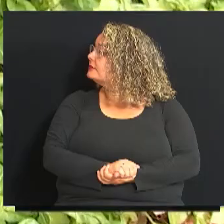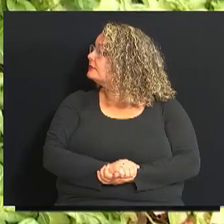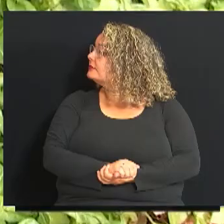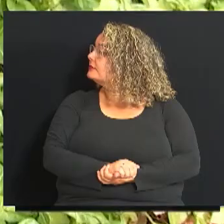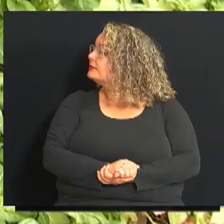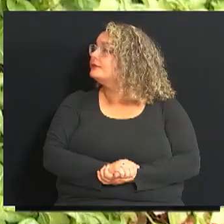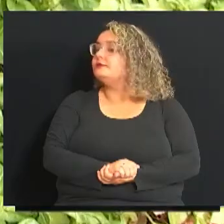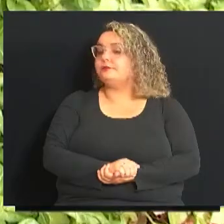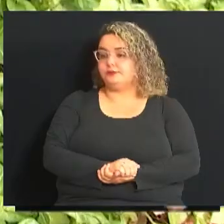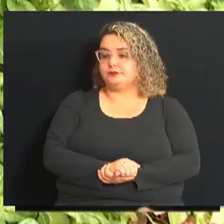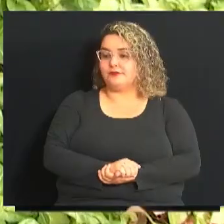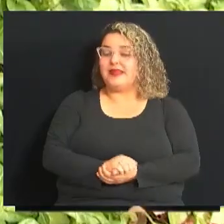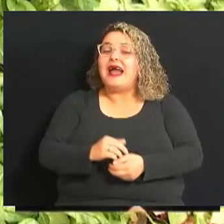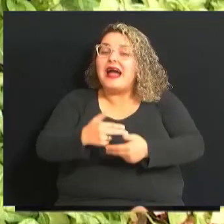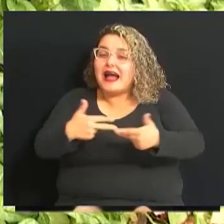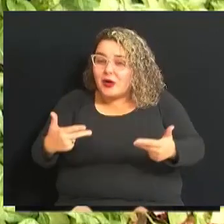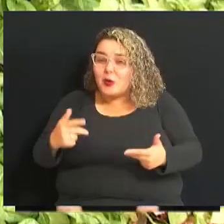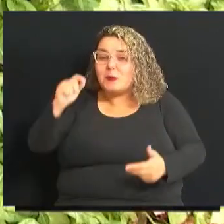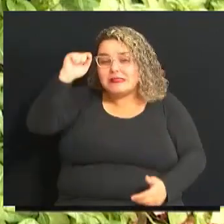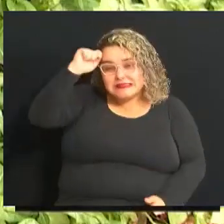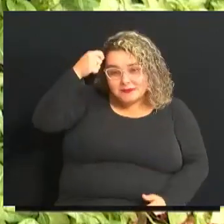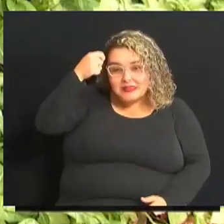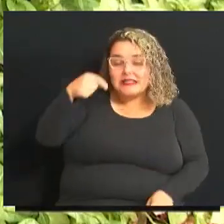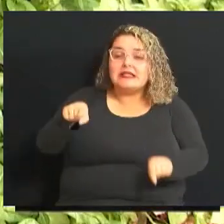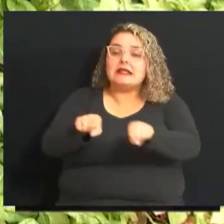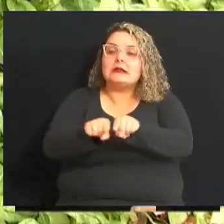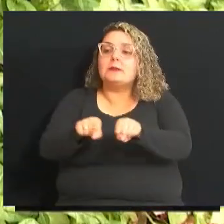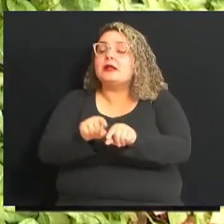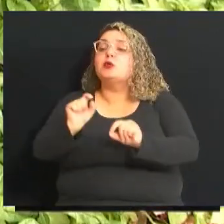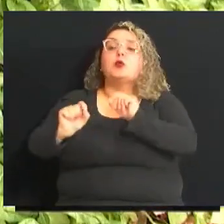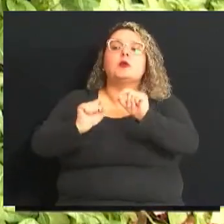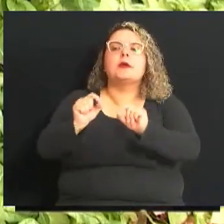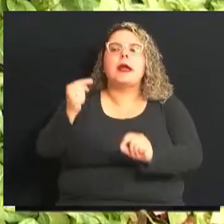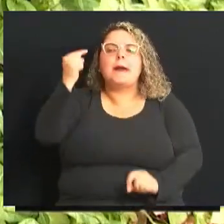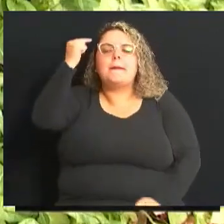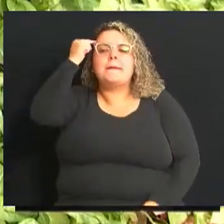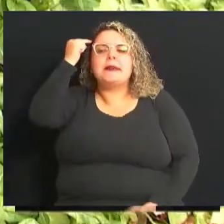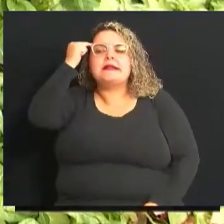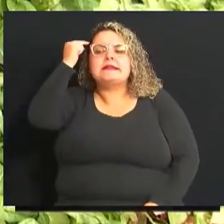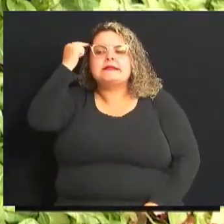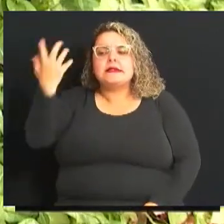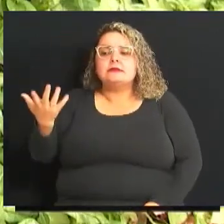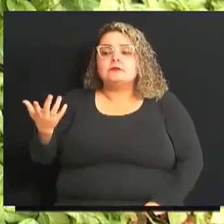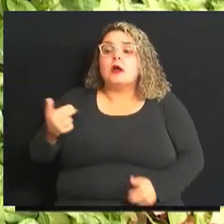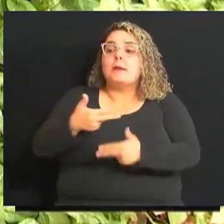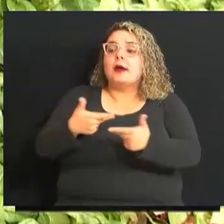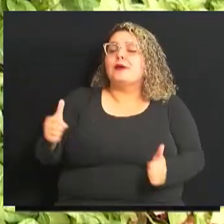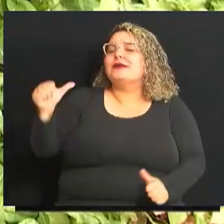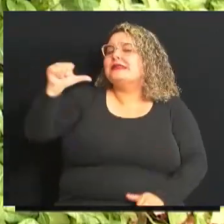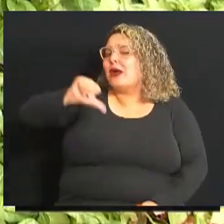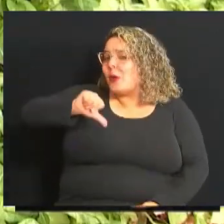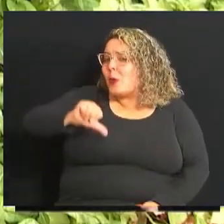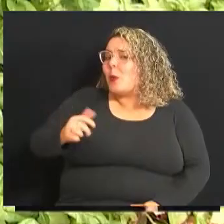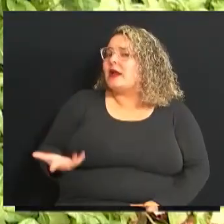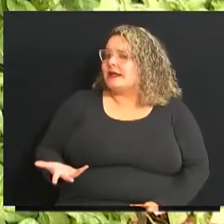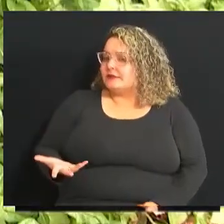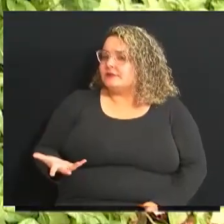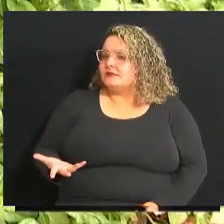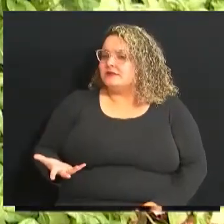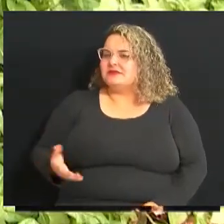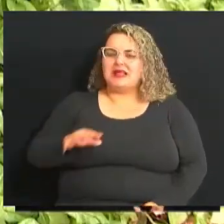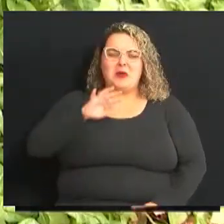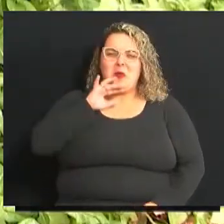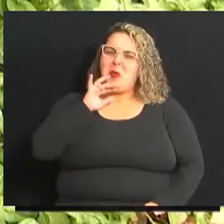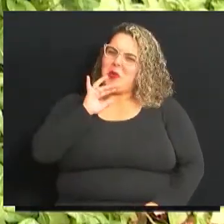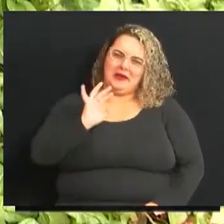A coisa tá preta vem também no sentido de pensar que é uma coisa ruim, né? A situação tá horrível,